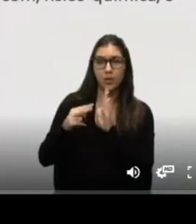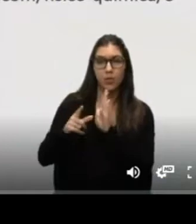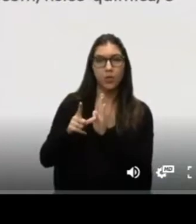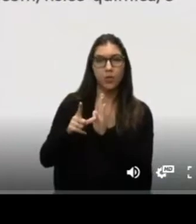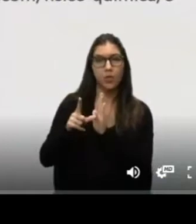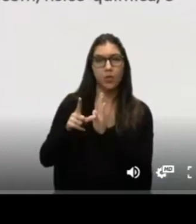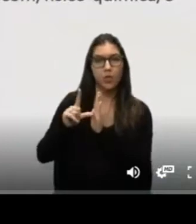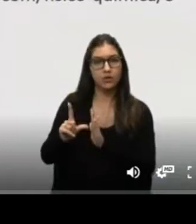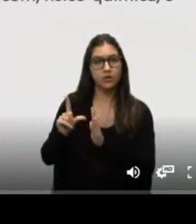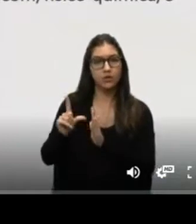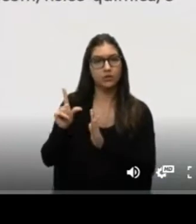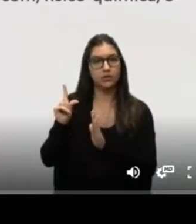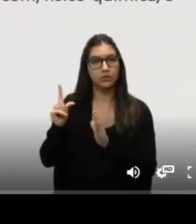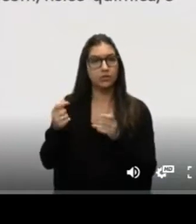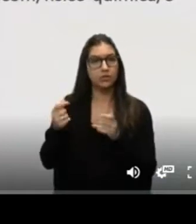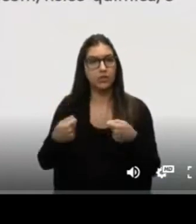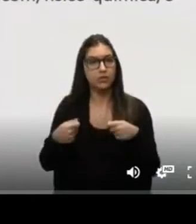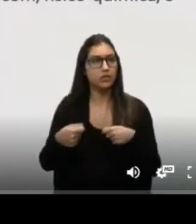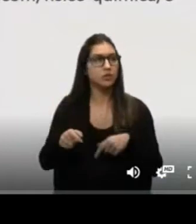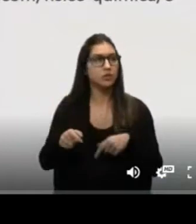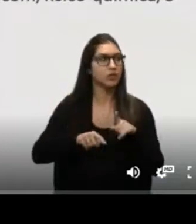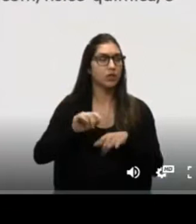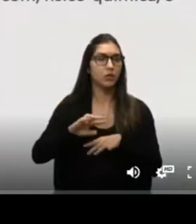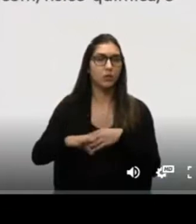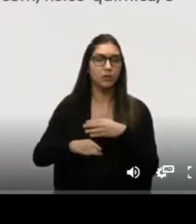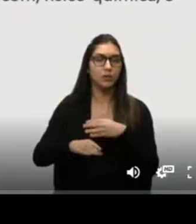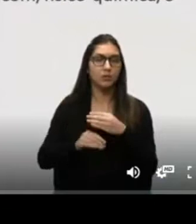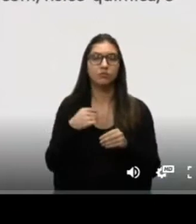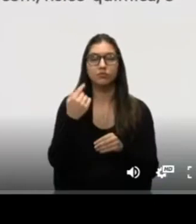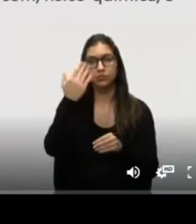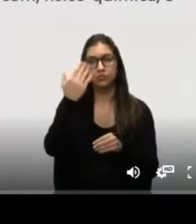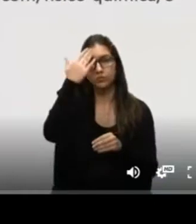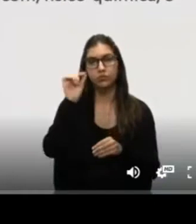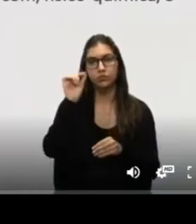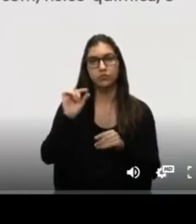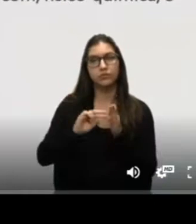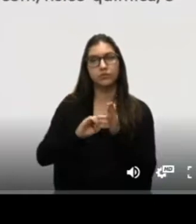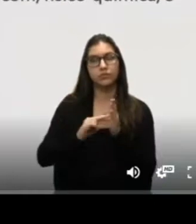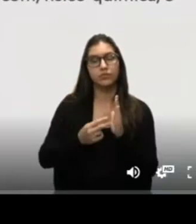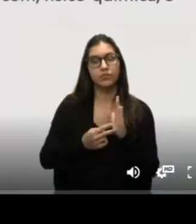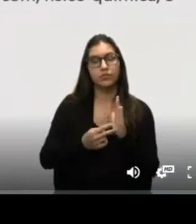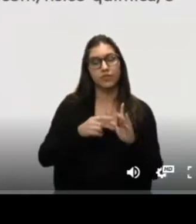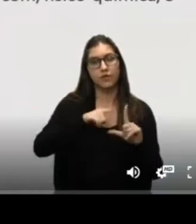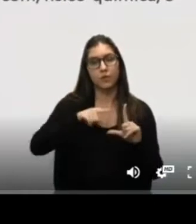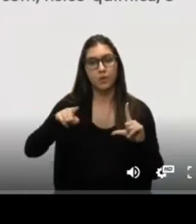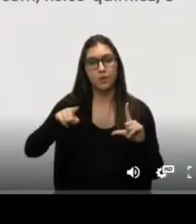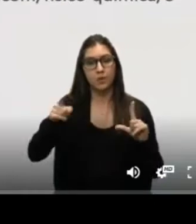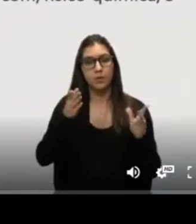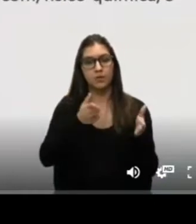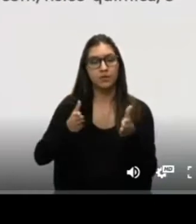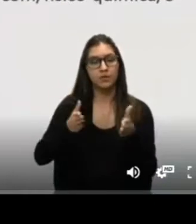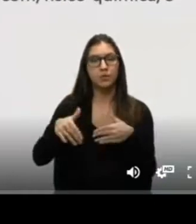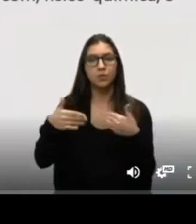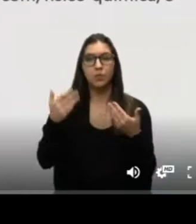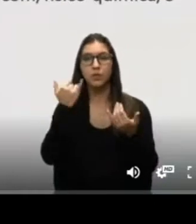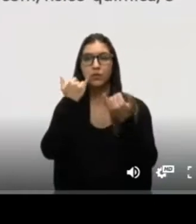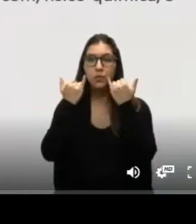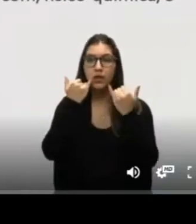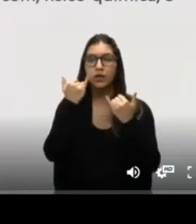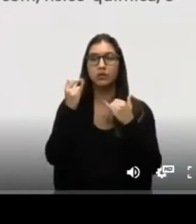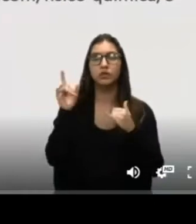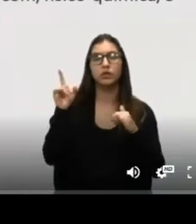prévia desse material complementar para a gente entender o que é um diagrama de fases e quais são as informações